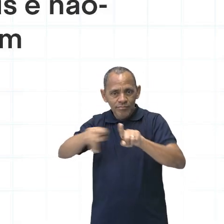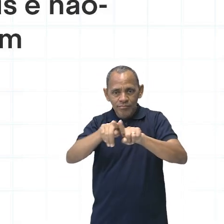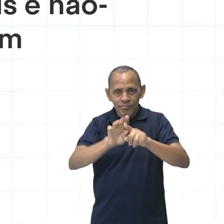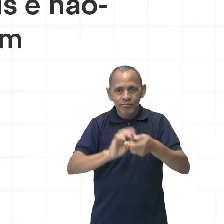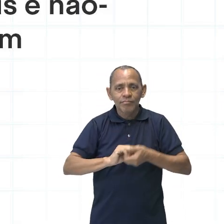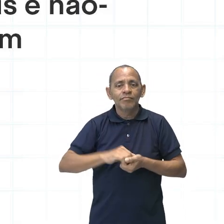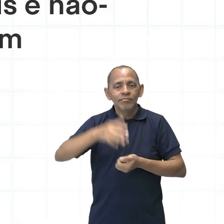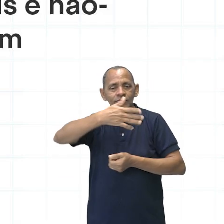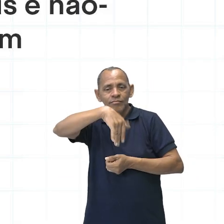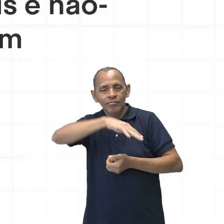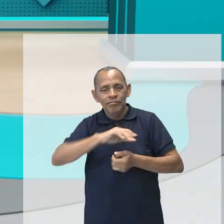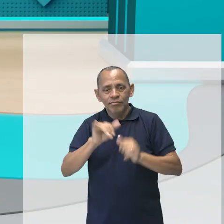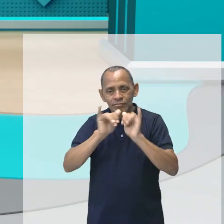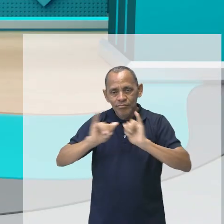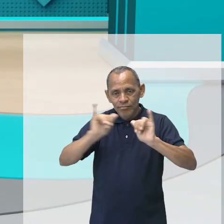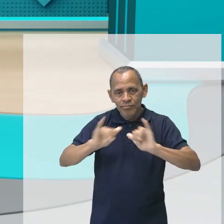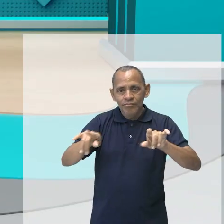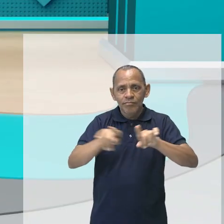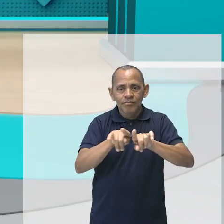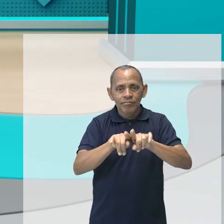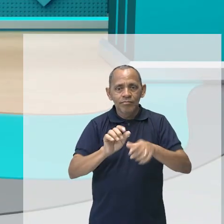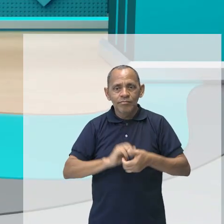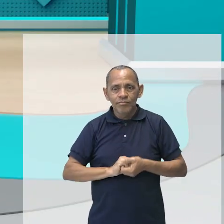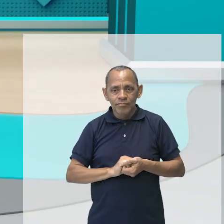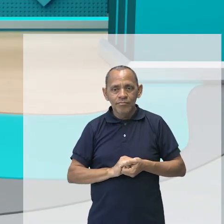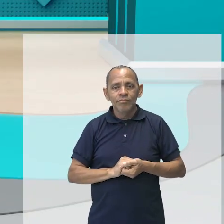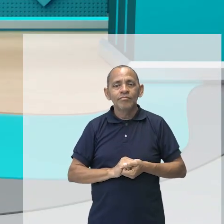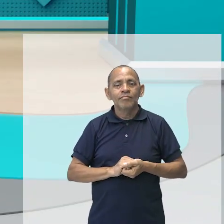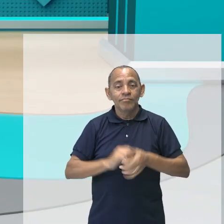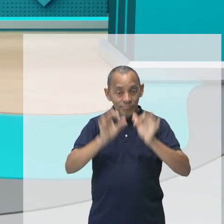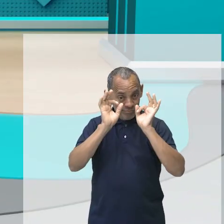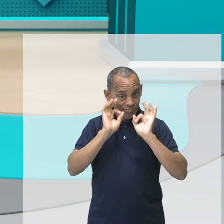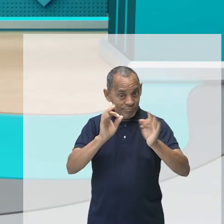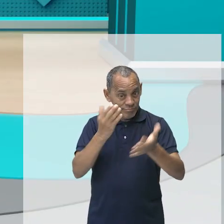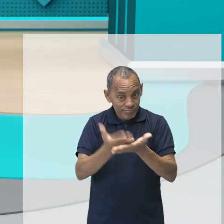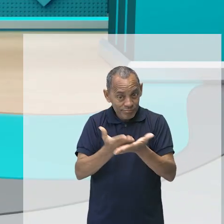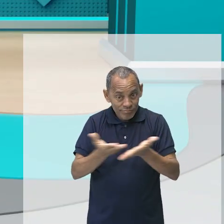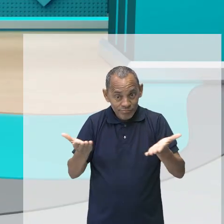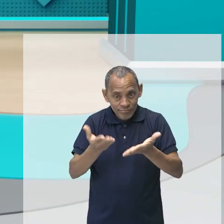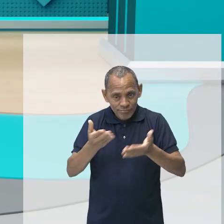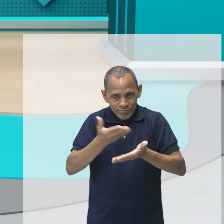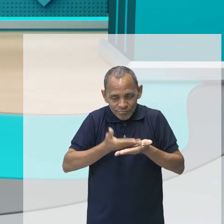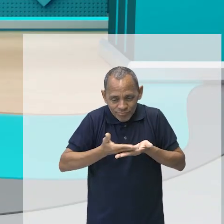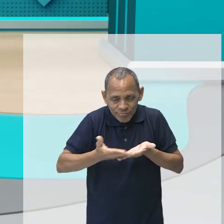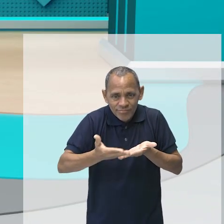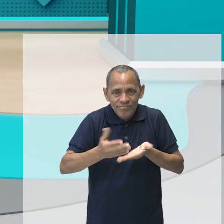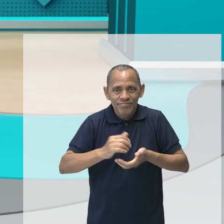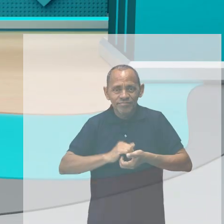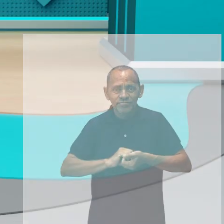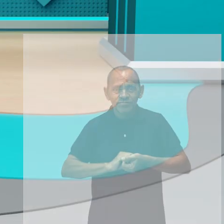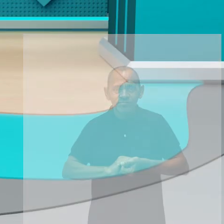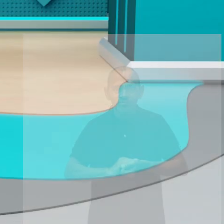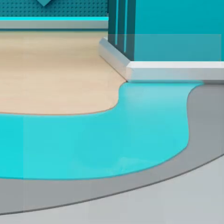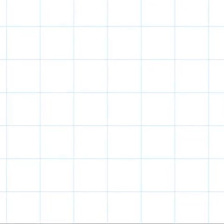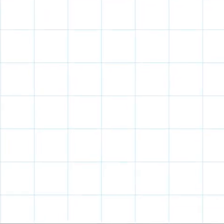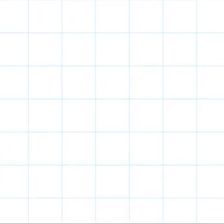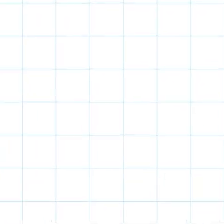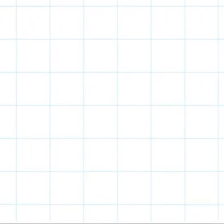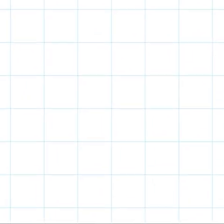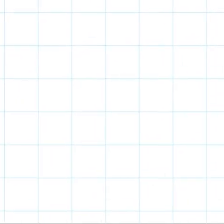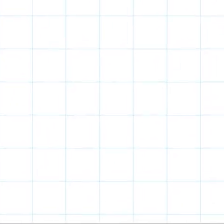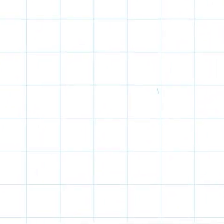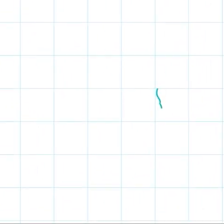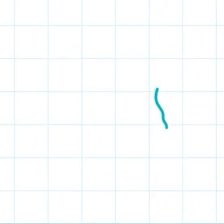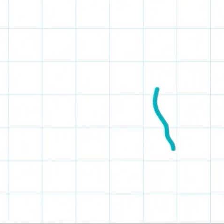esfera publicitária. Então, muita atenção na nossa aula and let's get started!